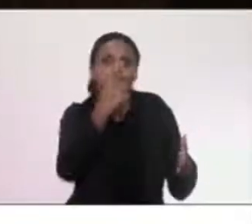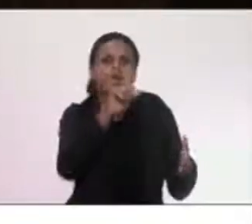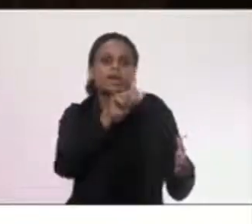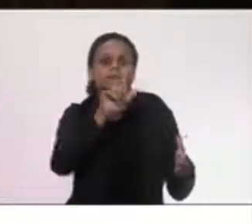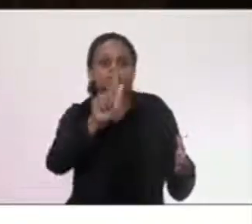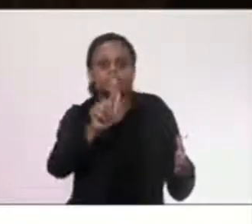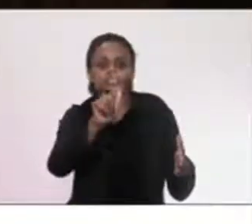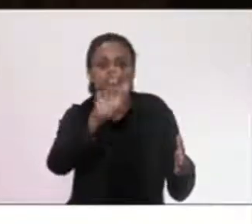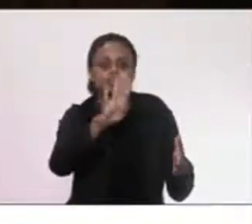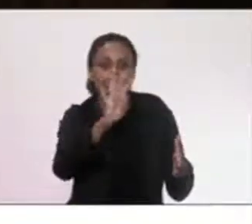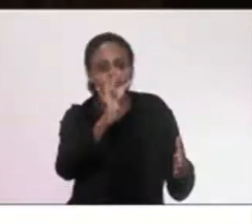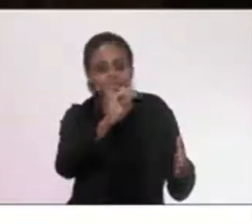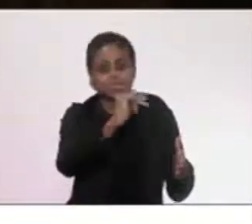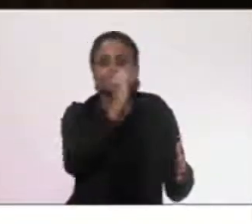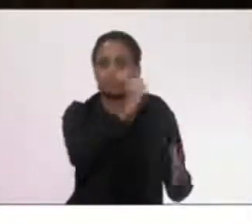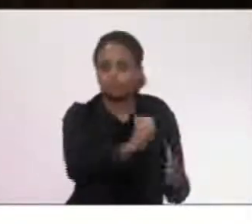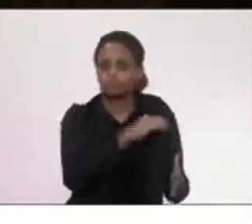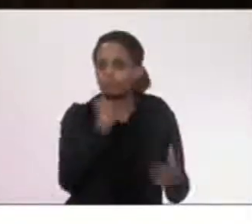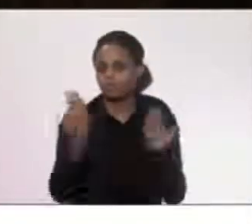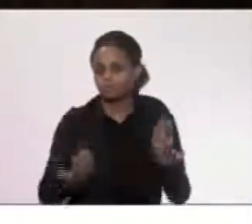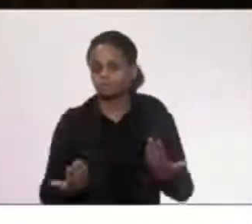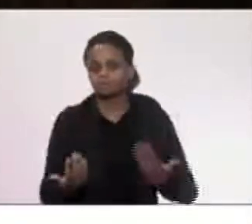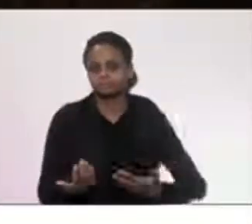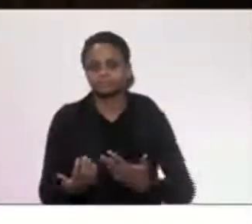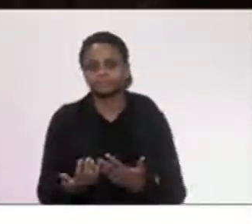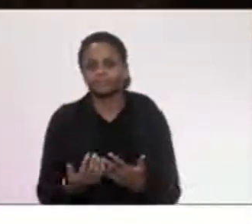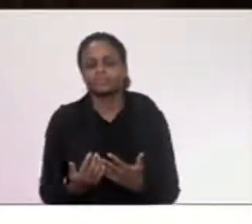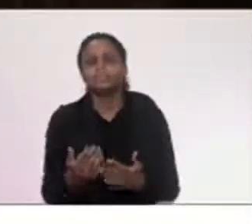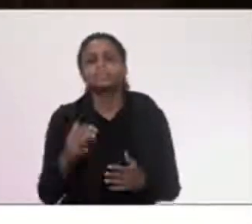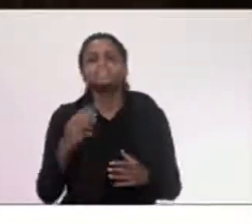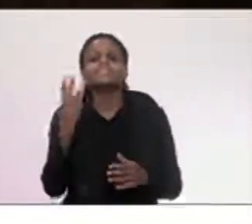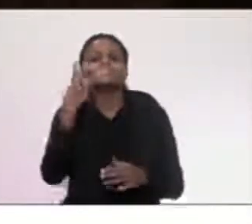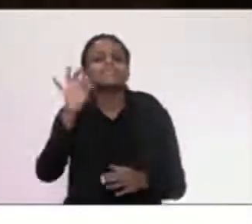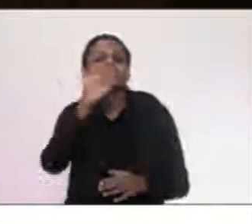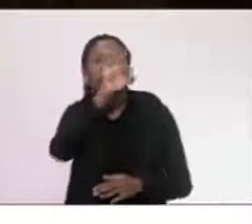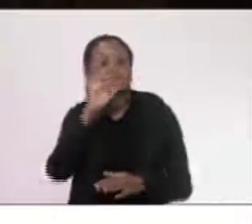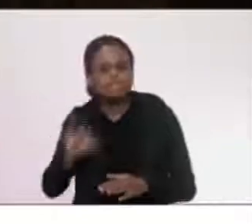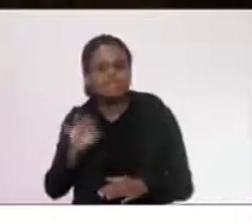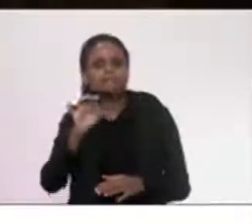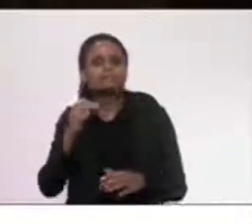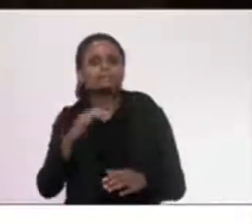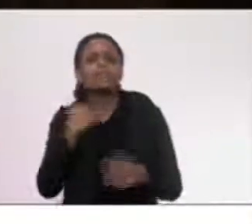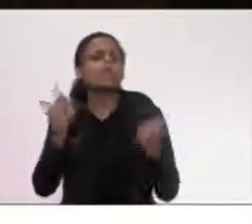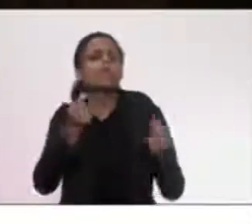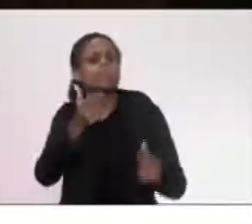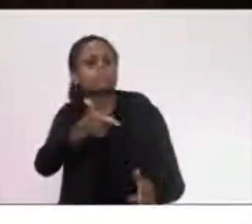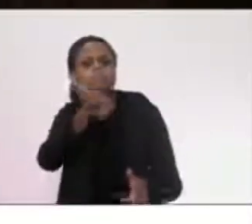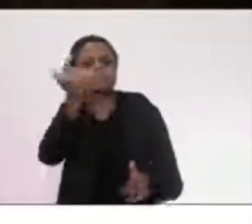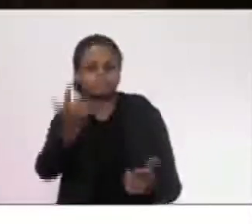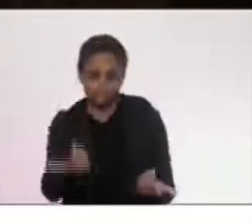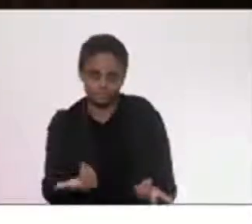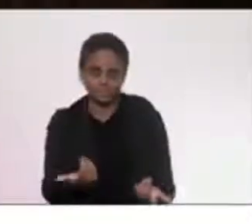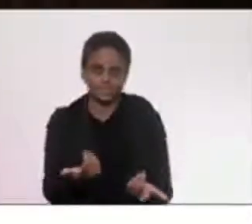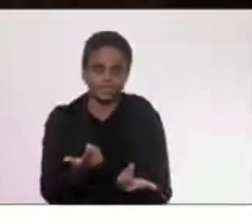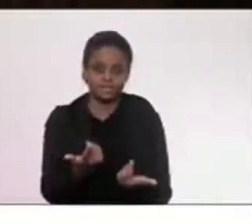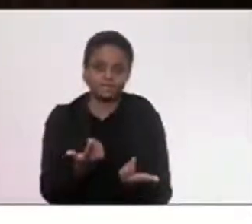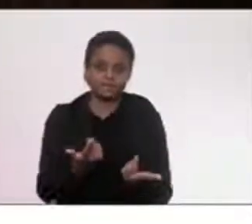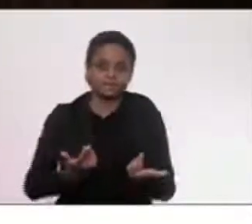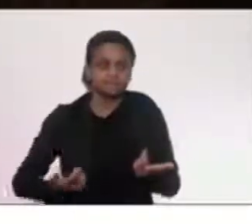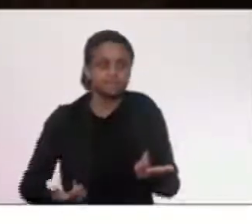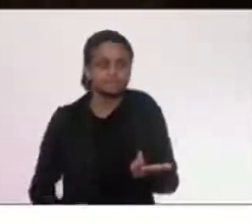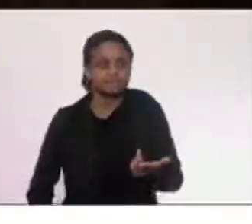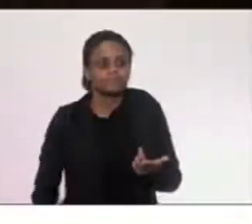assassinado. 30% desses assassinatos são por arma de fogo. Ou seja, quando a arma de fogo tem o porte